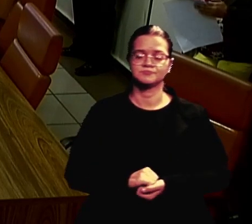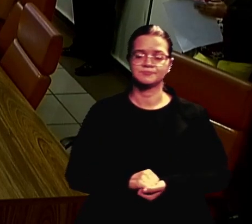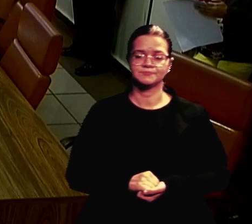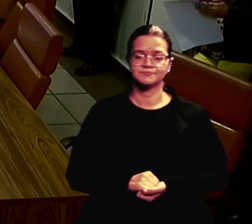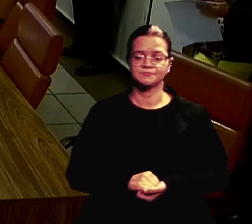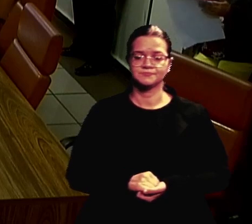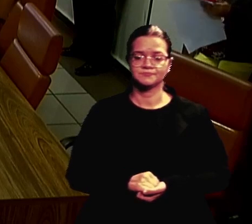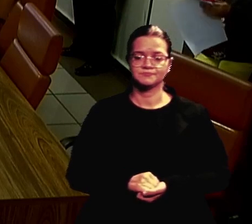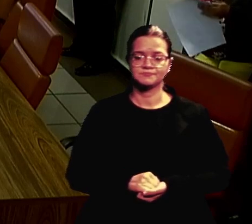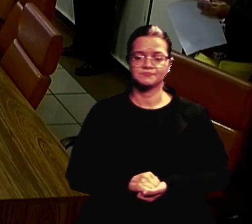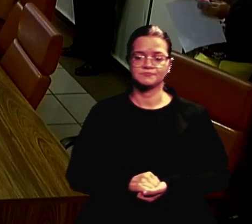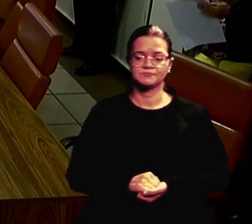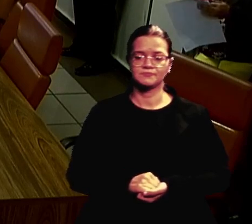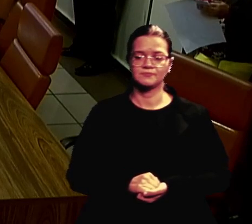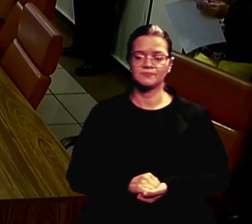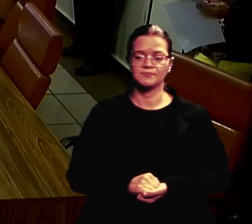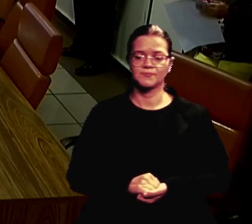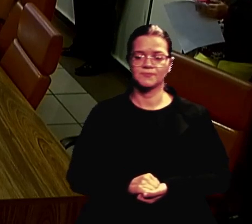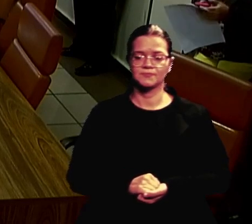Tem.